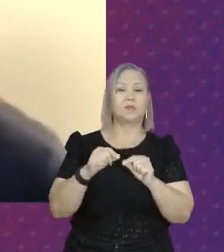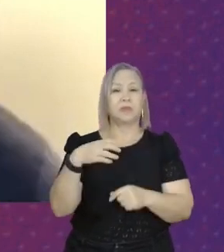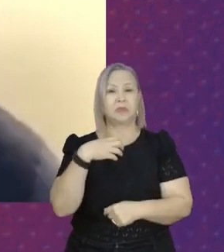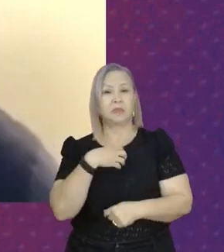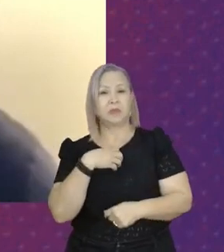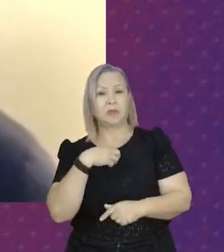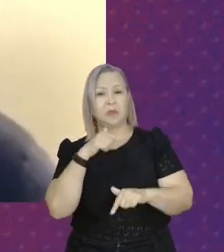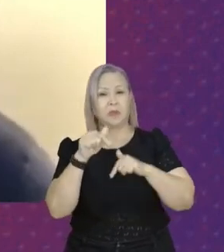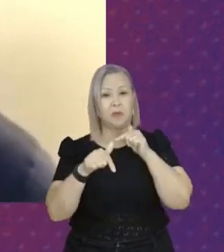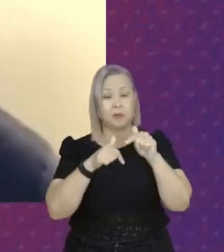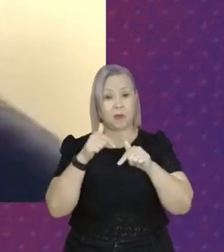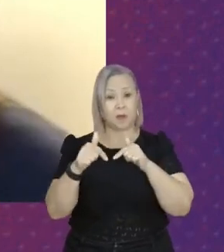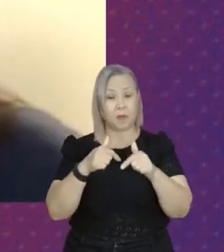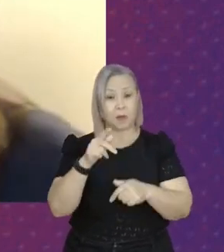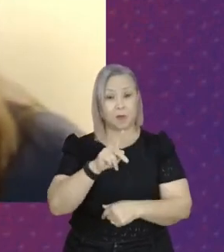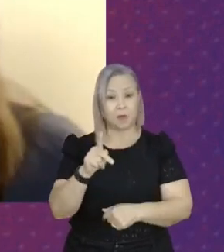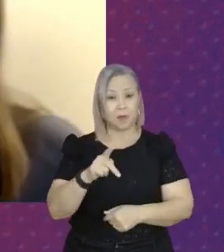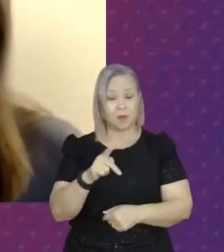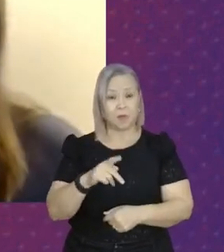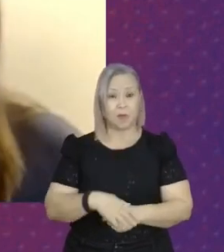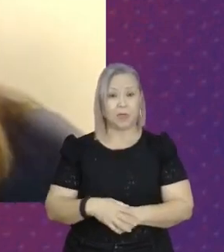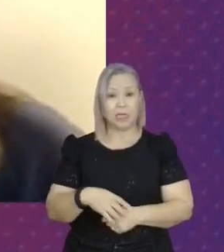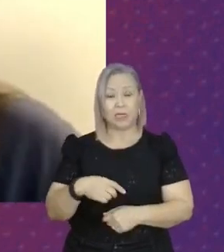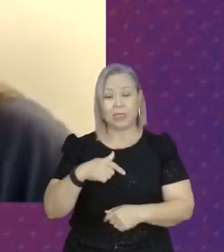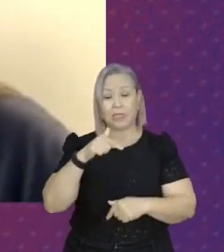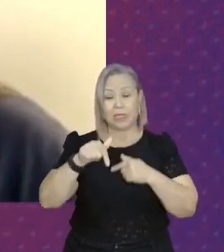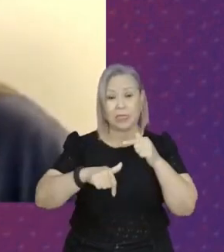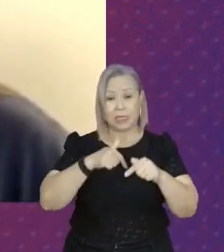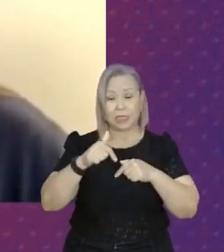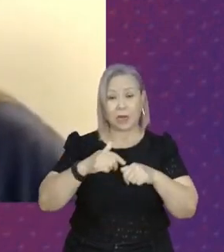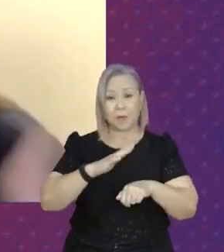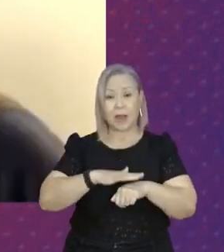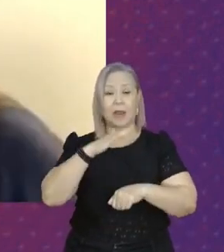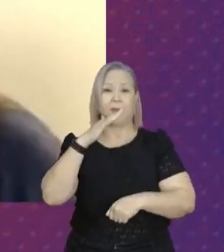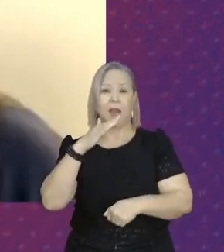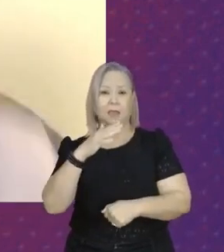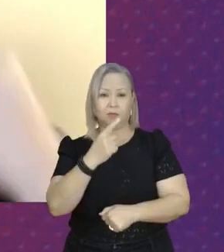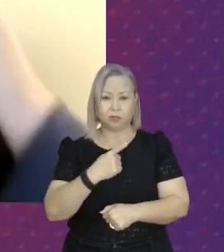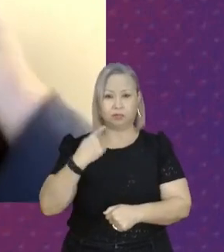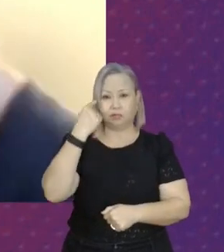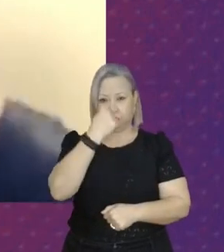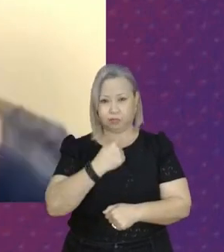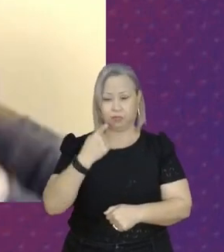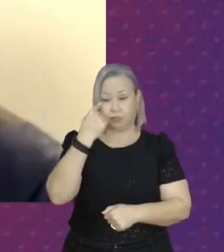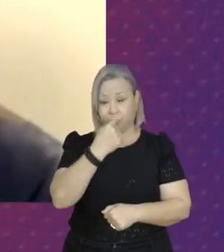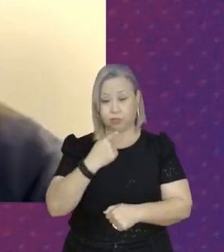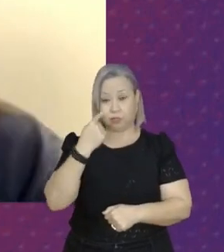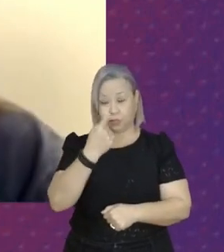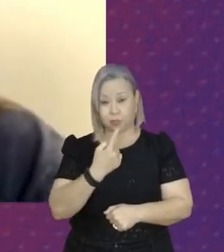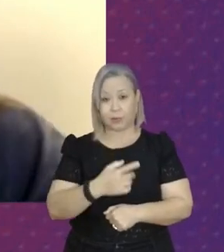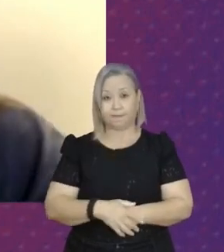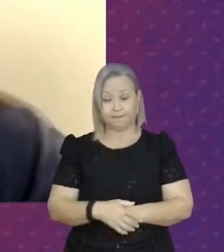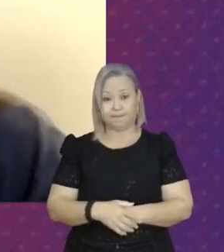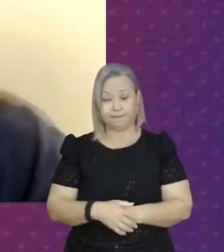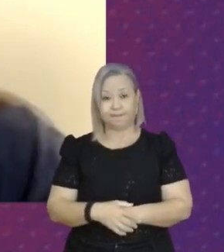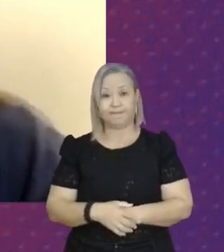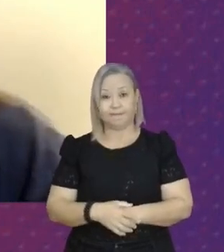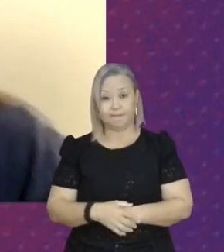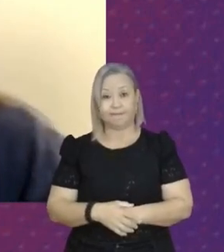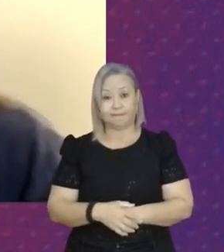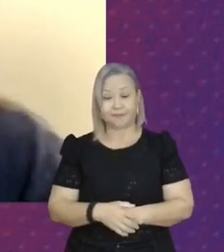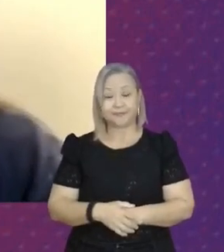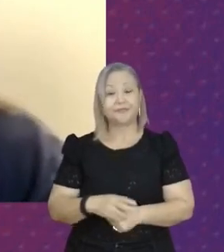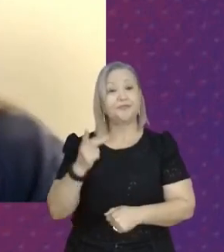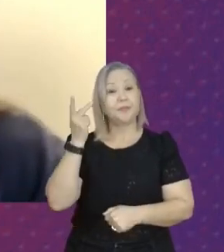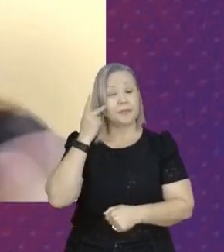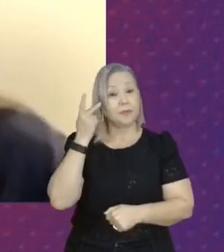as jornadas são maiores, o salário é menor. Isso é um fato, por exemplo, aqui em São